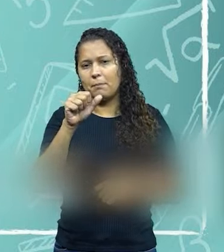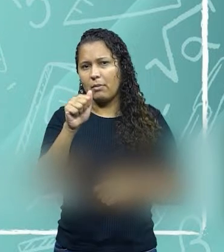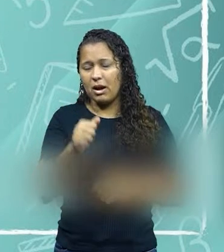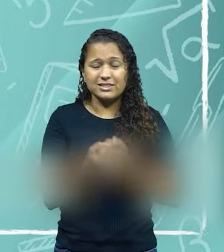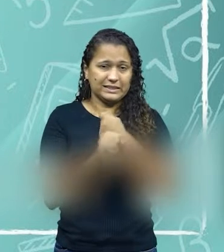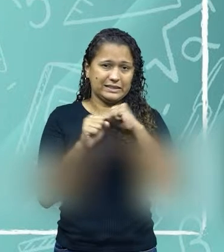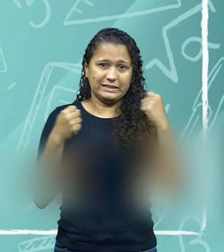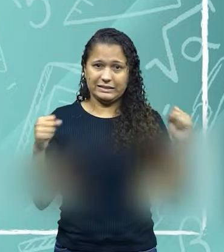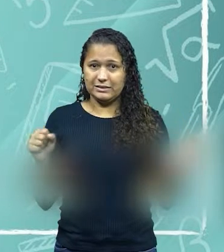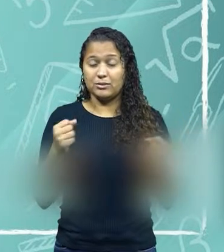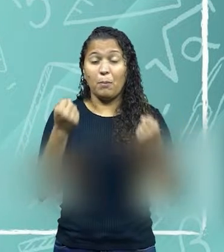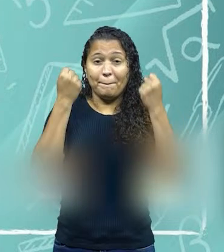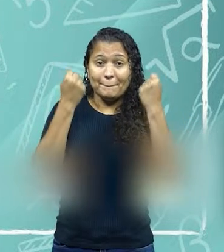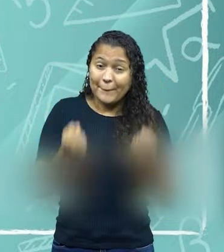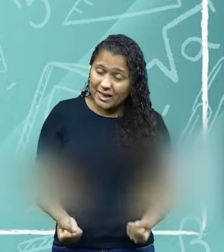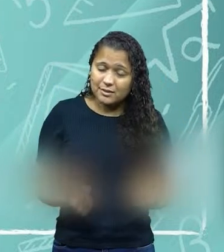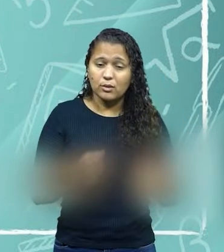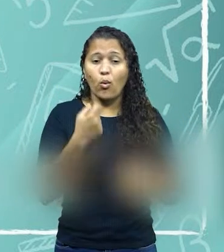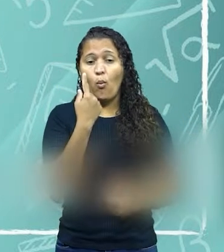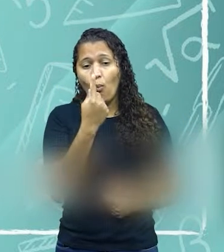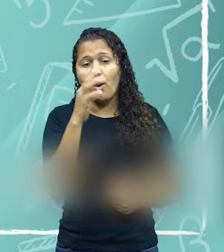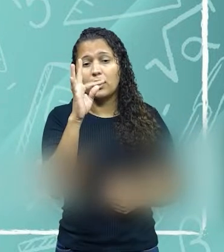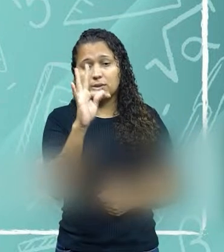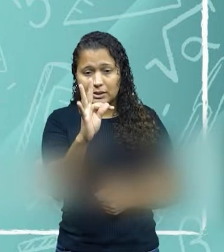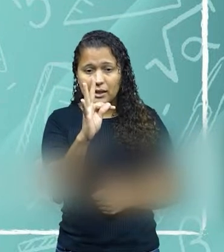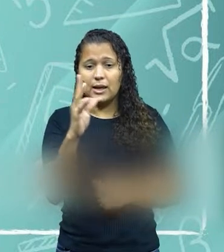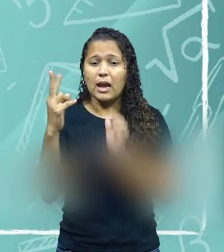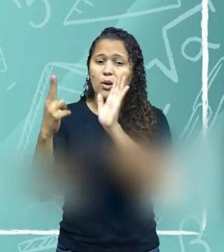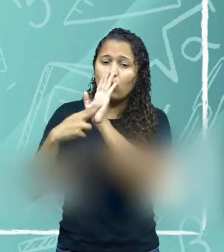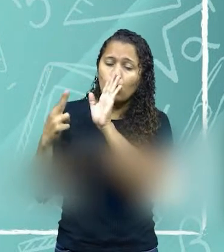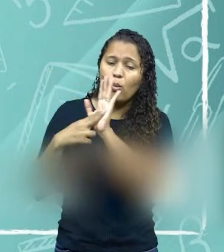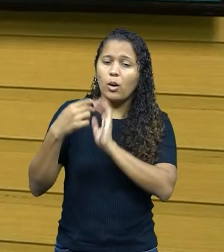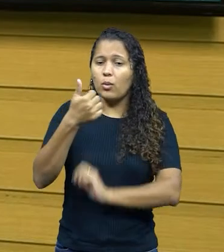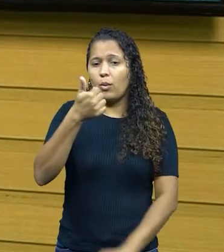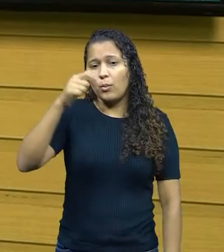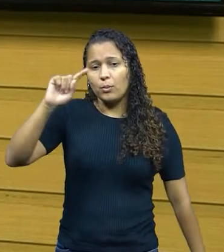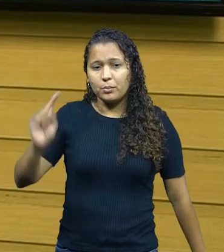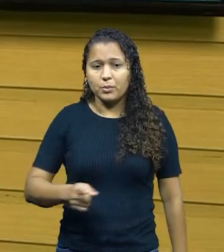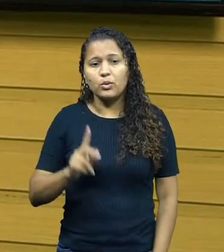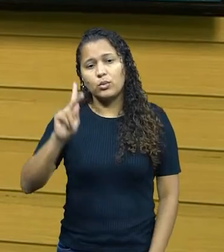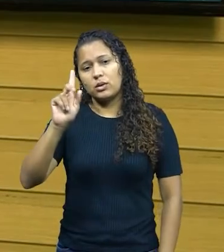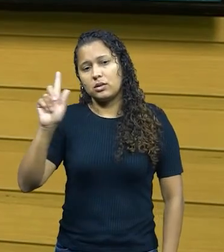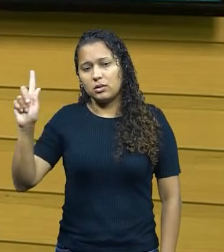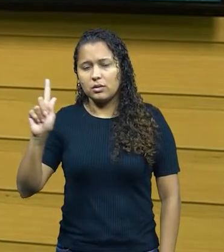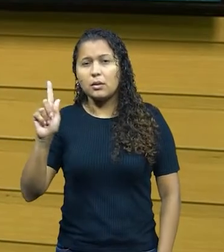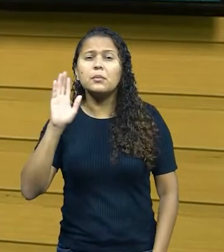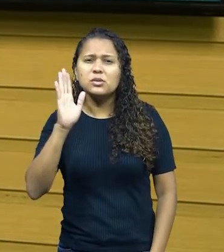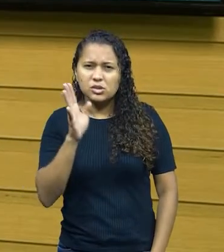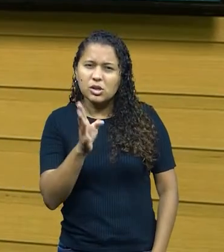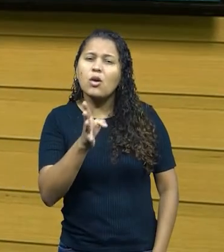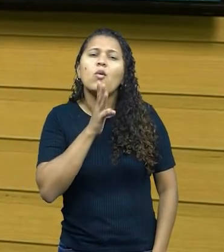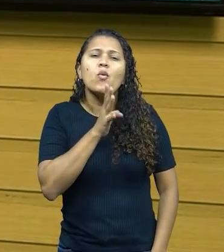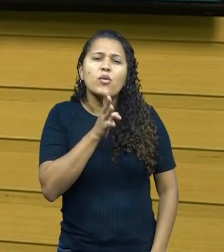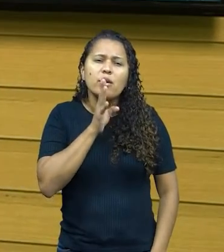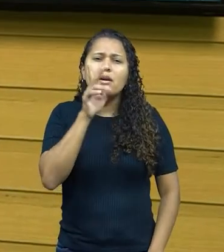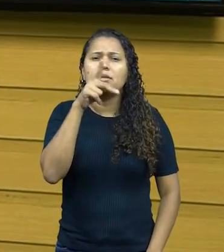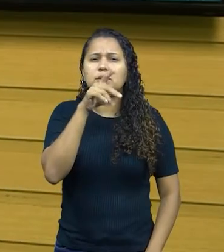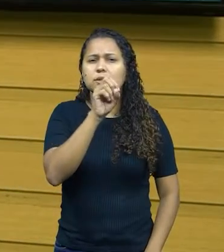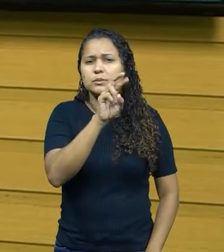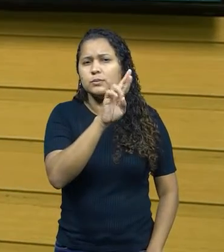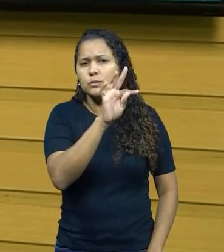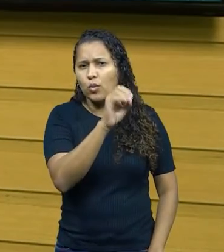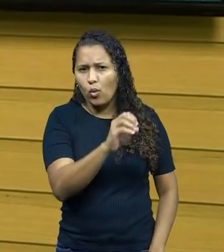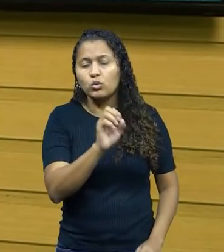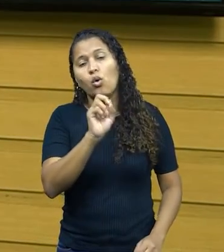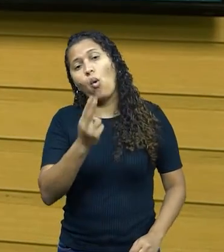muito grande, sendo que uma tonelada é equivalente a 1000 quilos. Quem já teve a oportunidade de ir no porto, ou então já viu